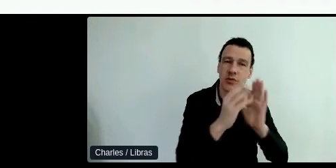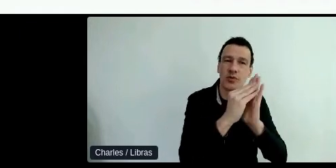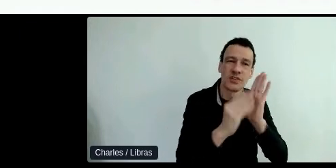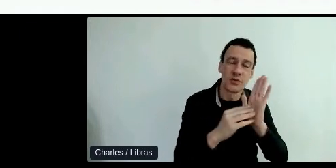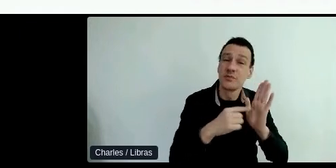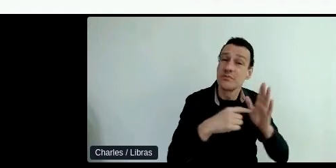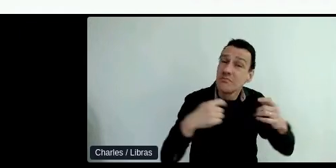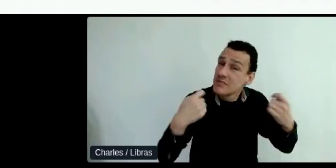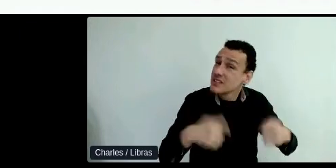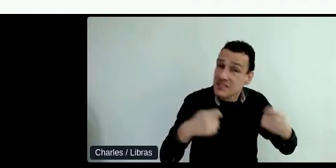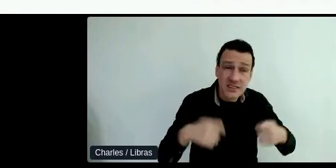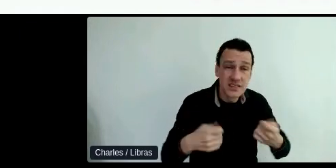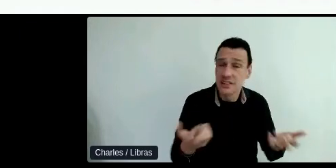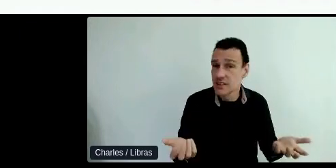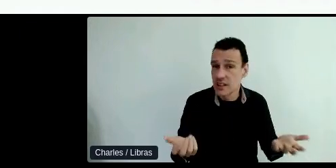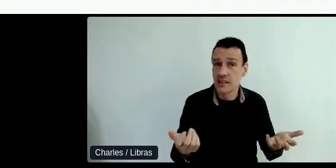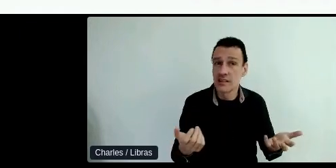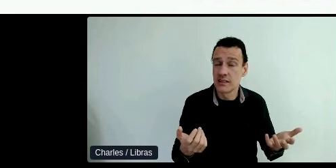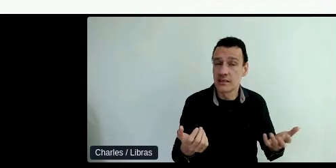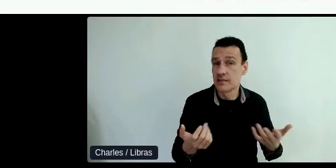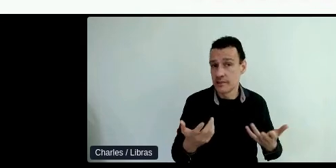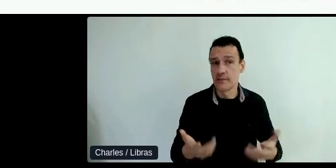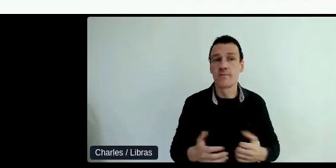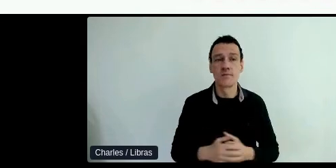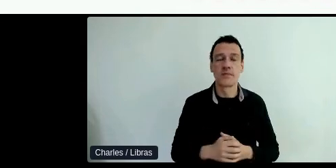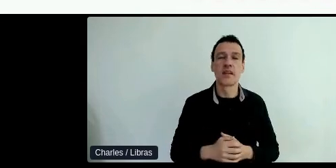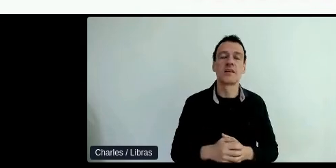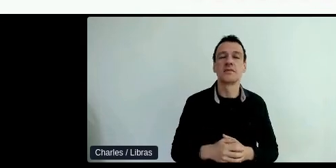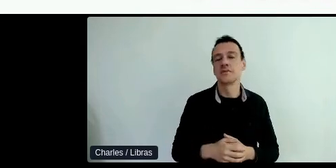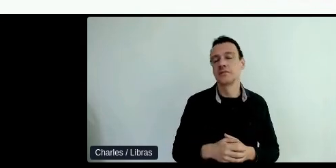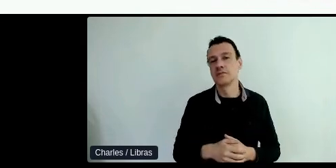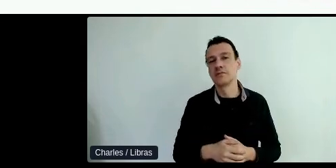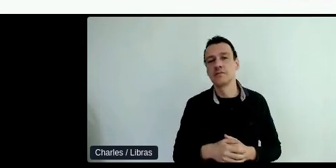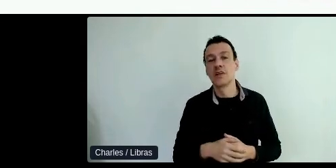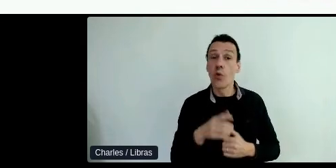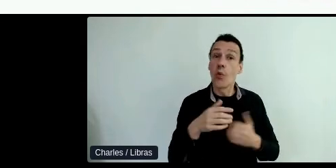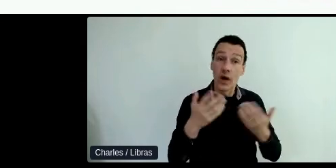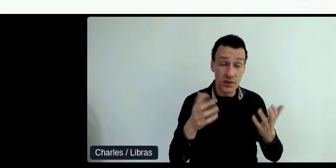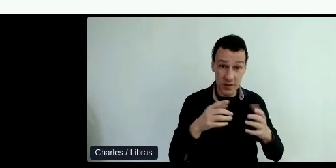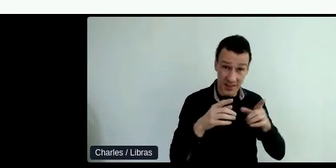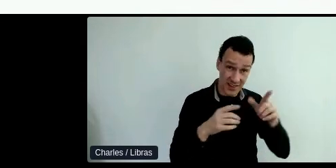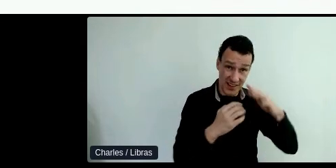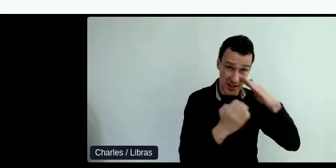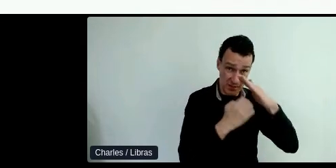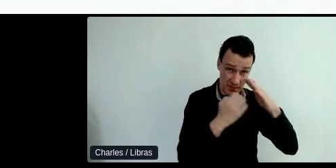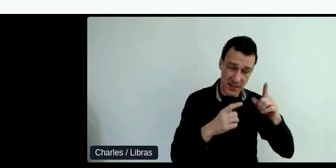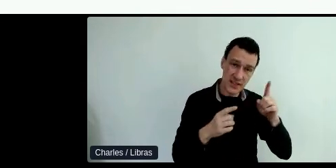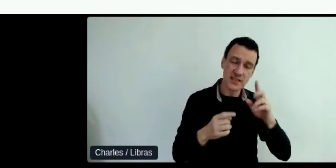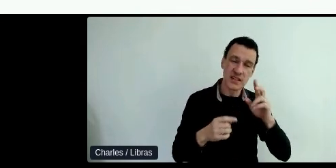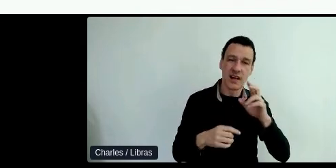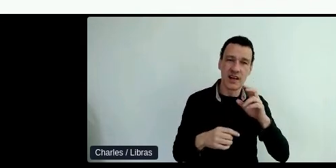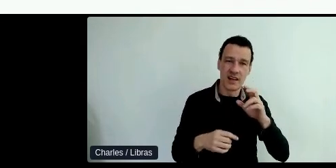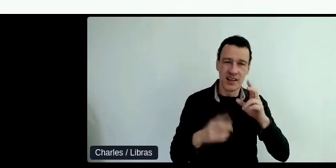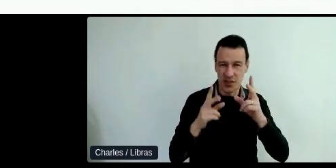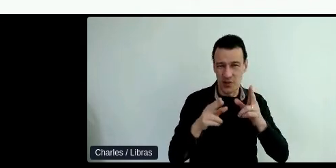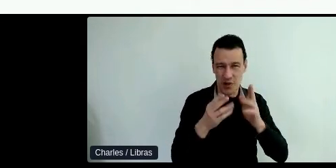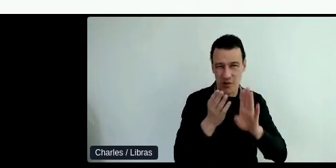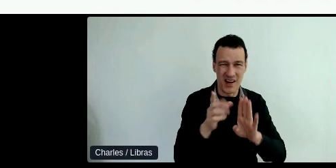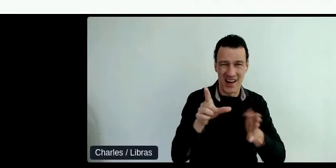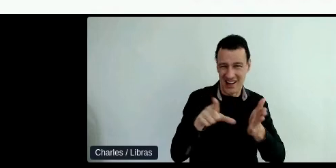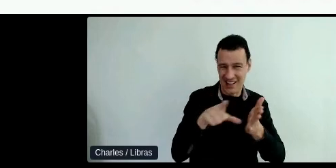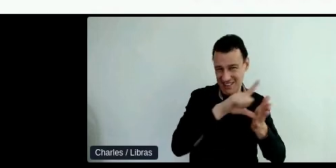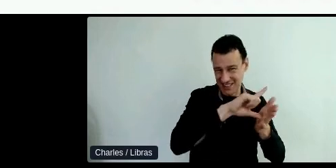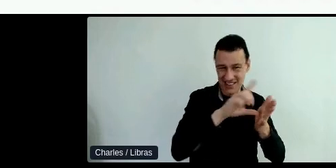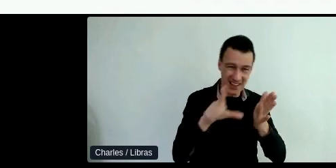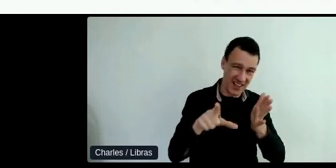Então, pensa que quando a gente vê esse número, no começo lá eu estava fazendo pela dor, você começa